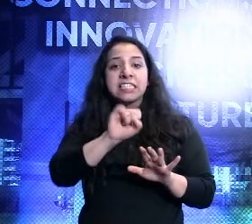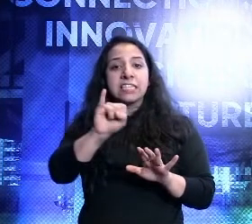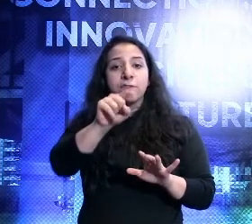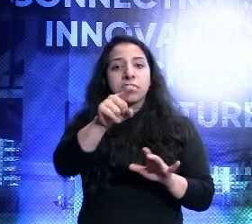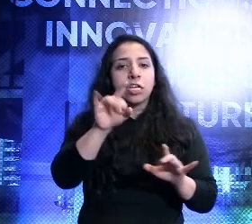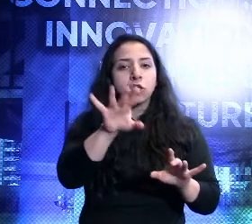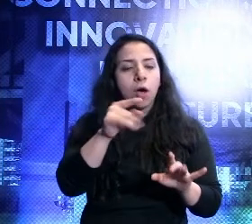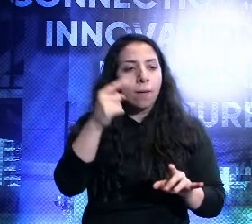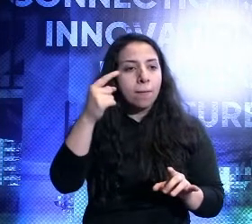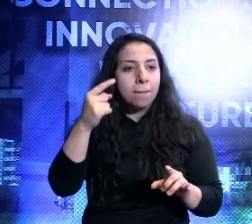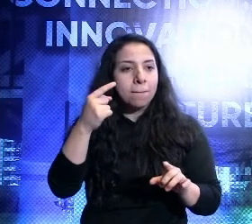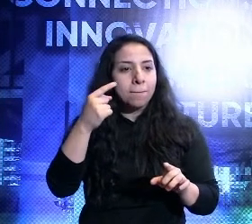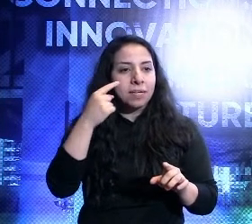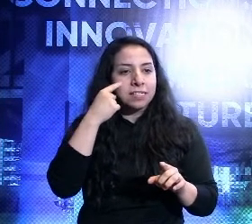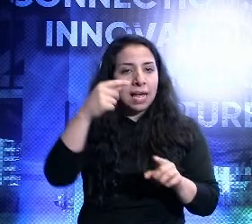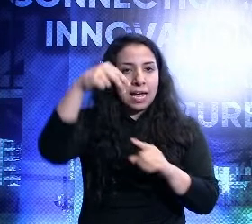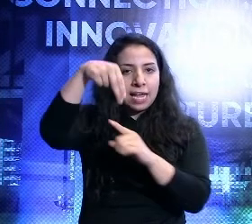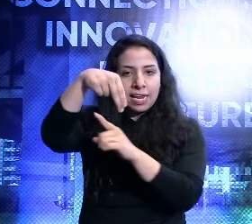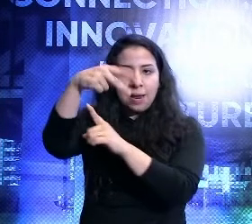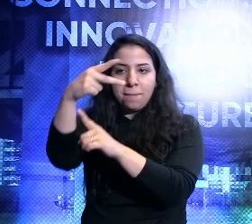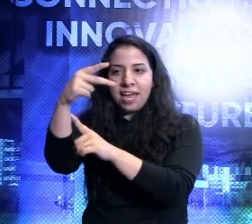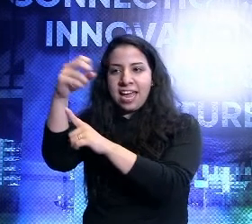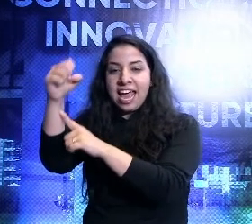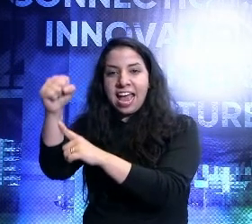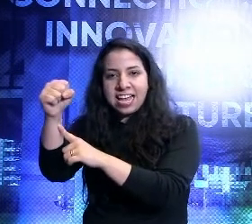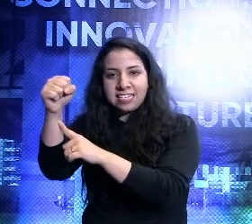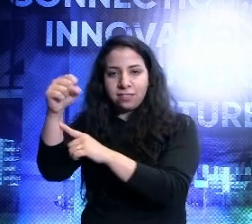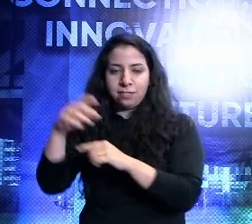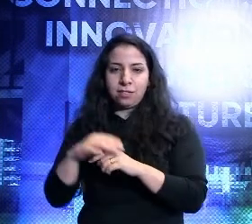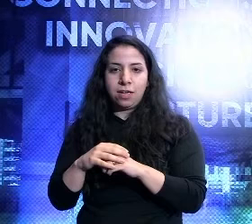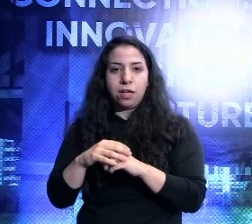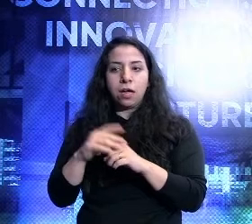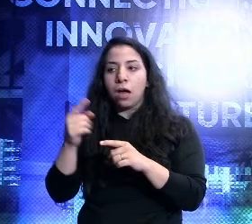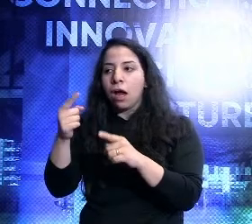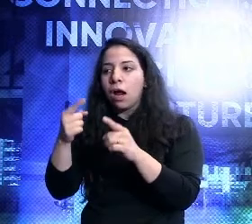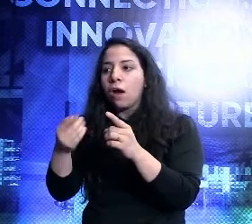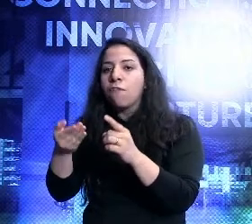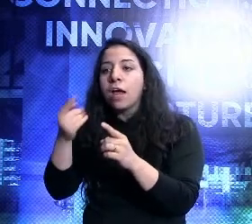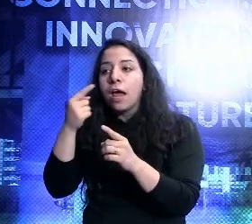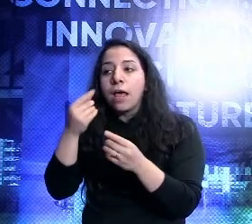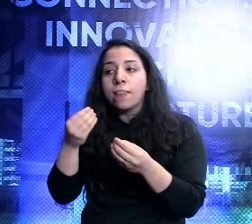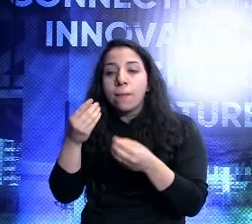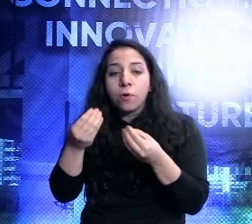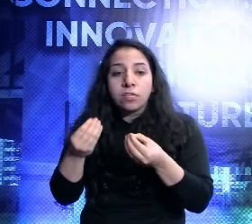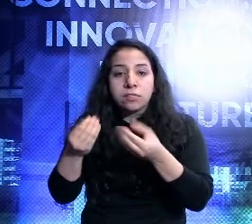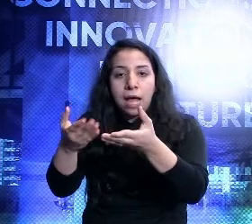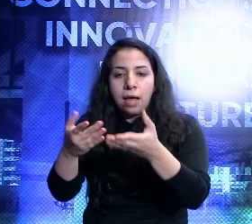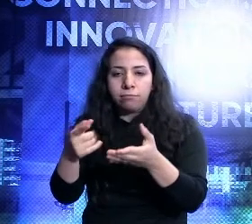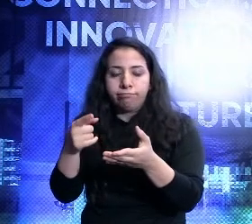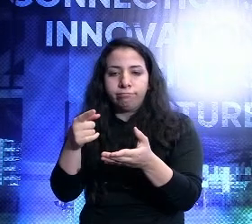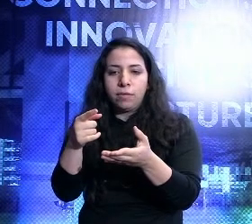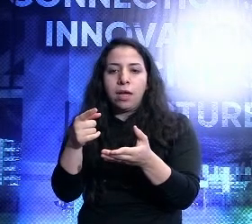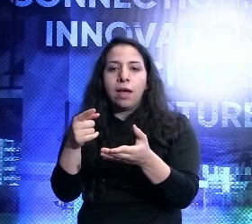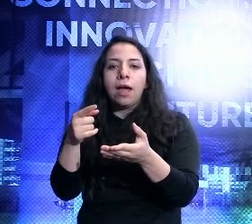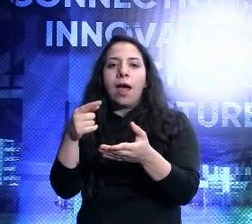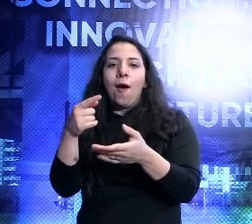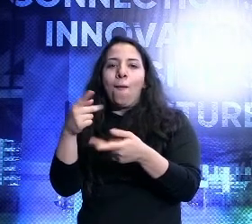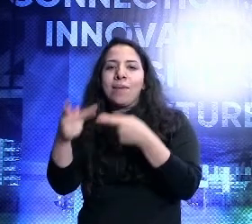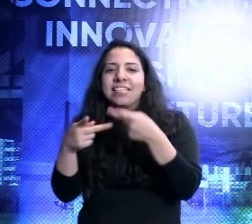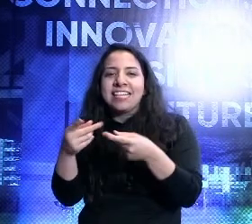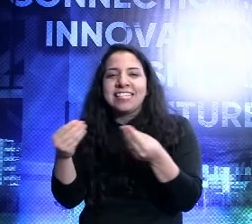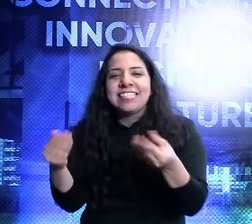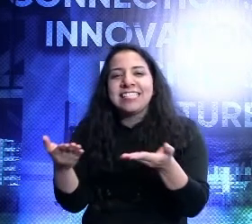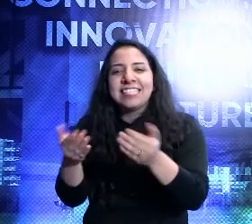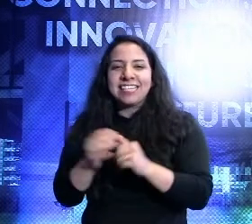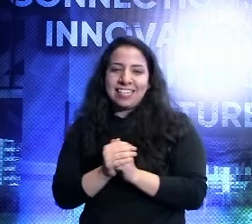do time, mas você dá cerveja de vez em quando, dá um mousepad bacana ali, né? Faz alguns agradinhos, enfim, é claro que o